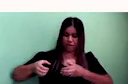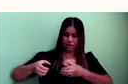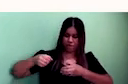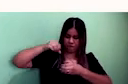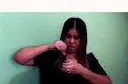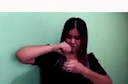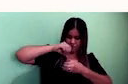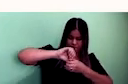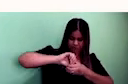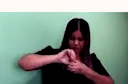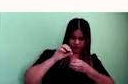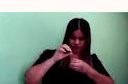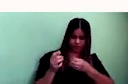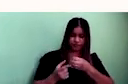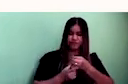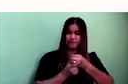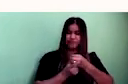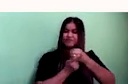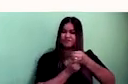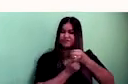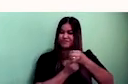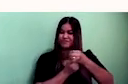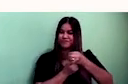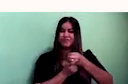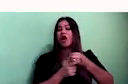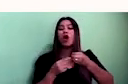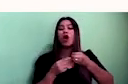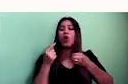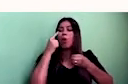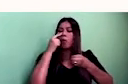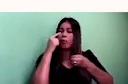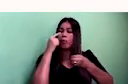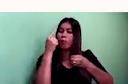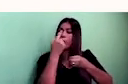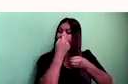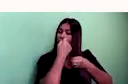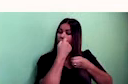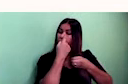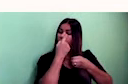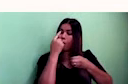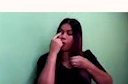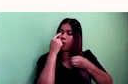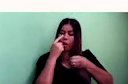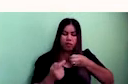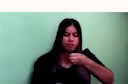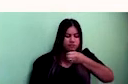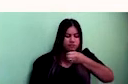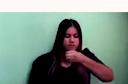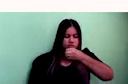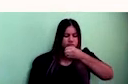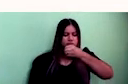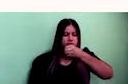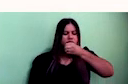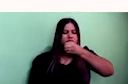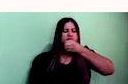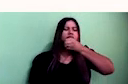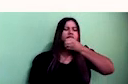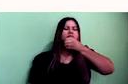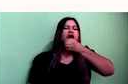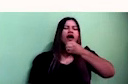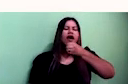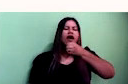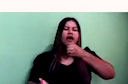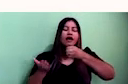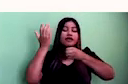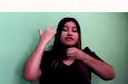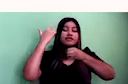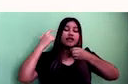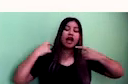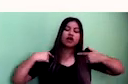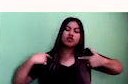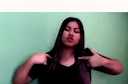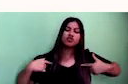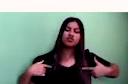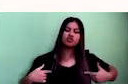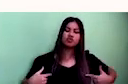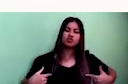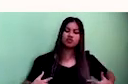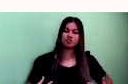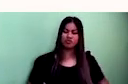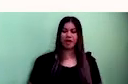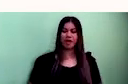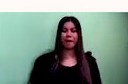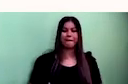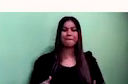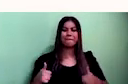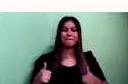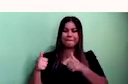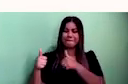têm com os nossos receptores, né, olfativos, e vão desencadear reações no nosso organismo, que vão nos levar a ter essa